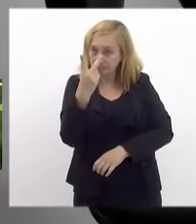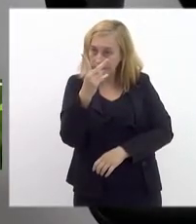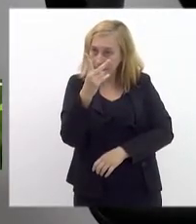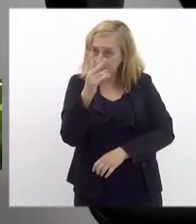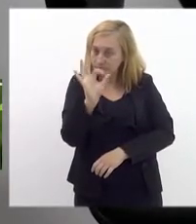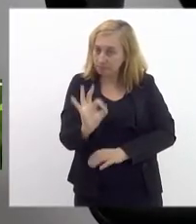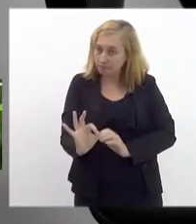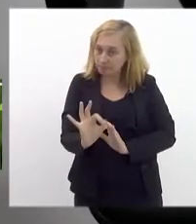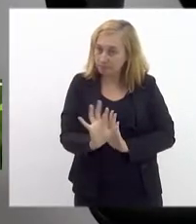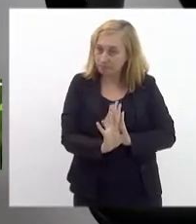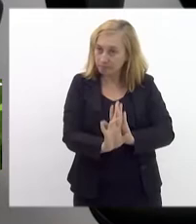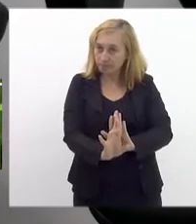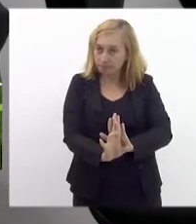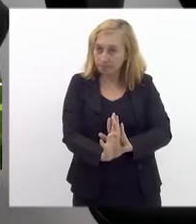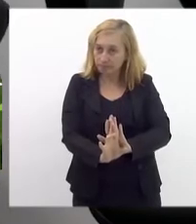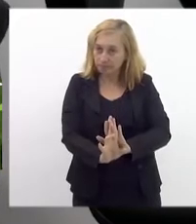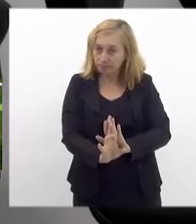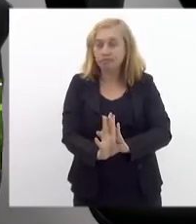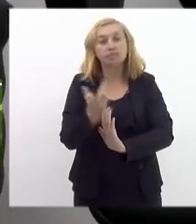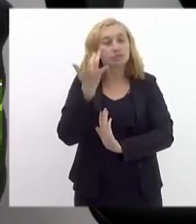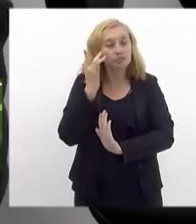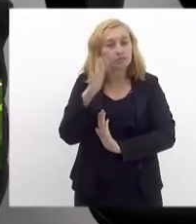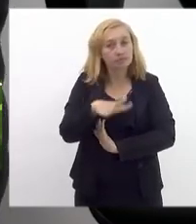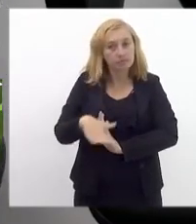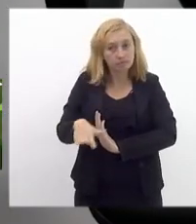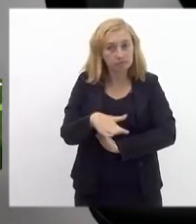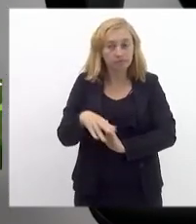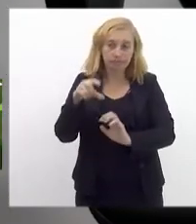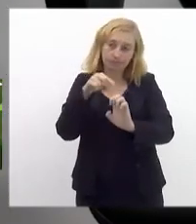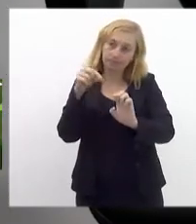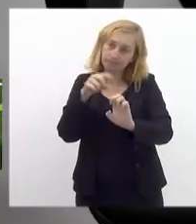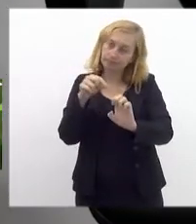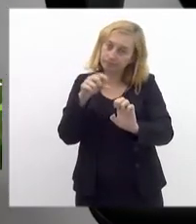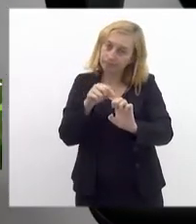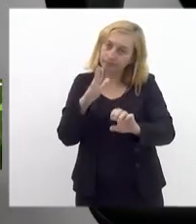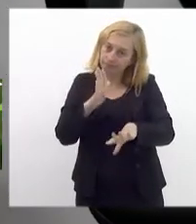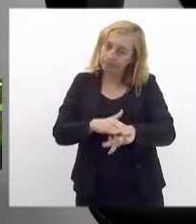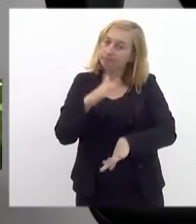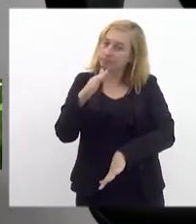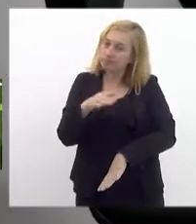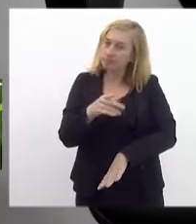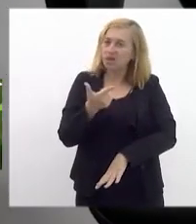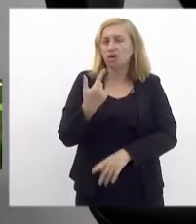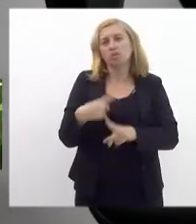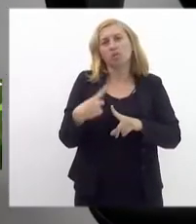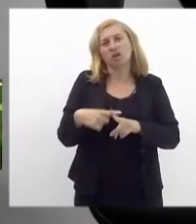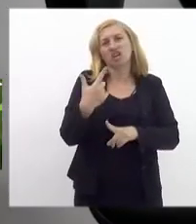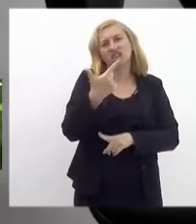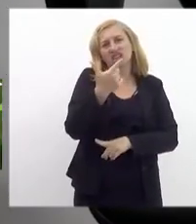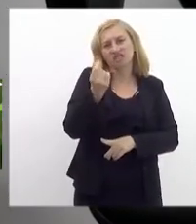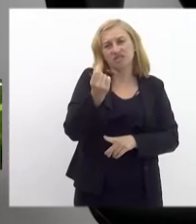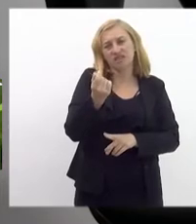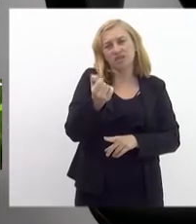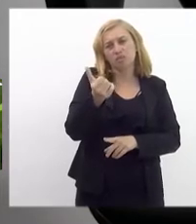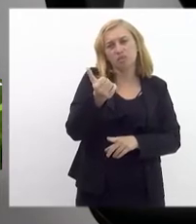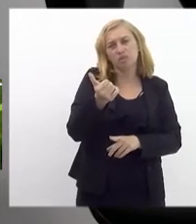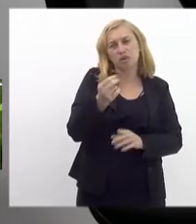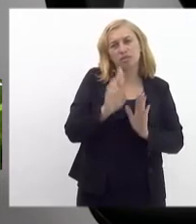ali, é muito pouco. Eu acho que os setores empresariais deviam estar chiando, porque de 20 e tantos representantes que estão no